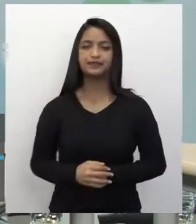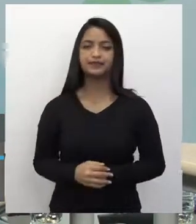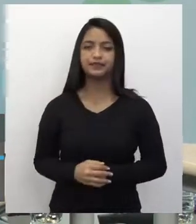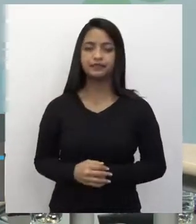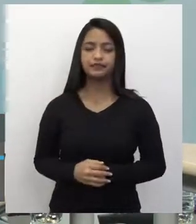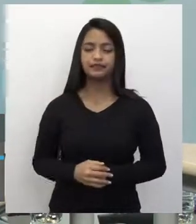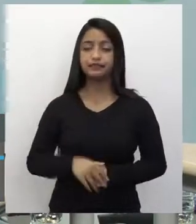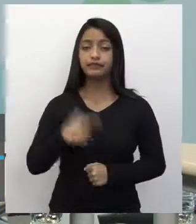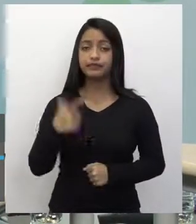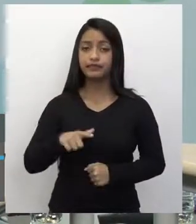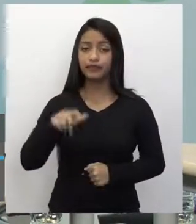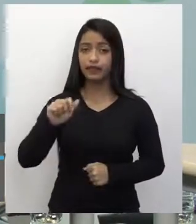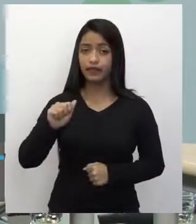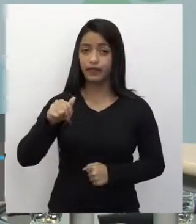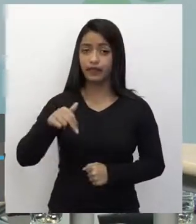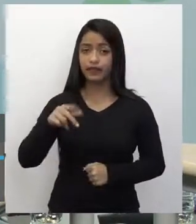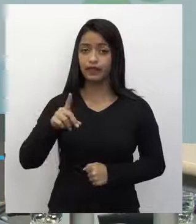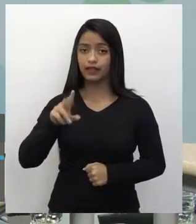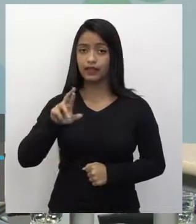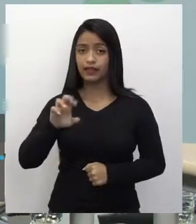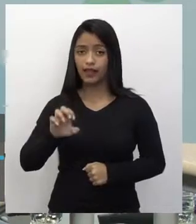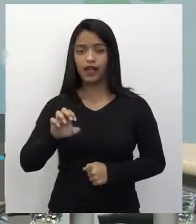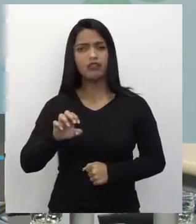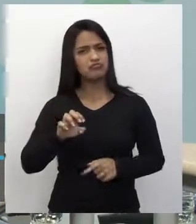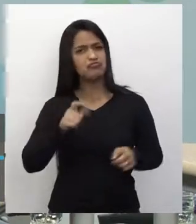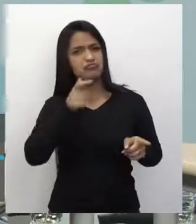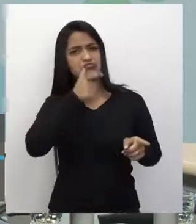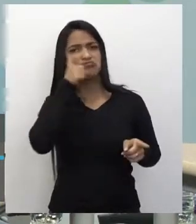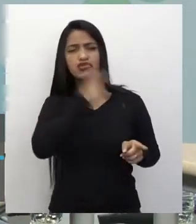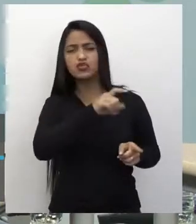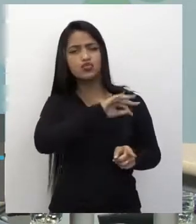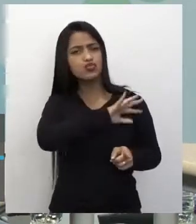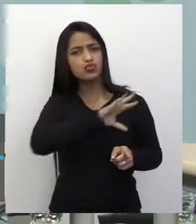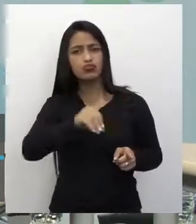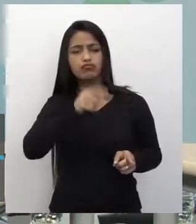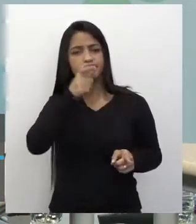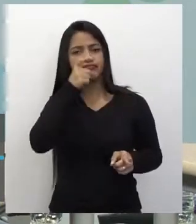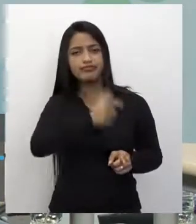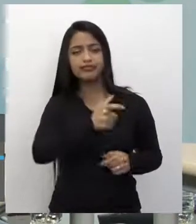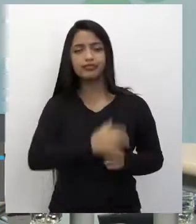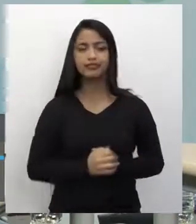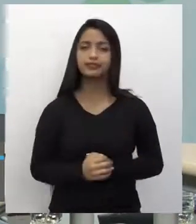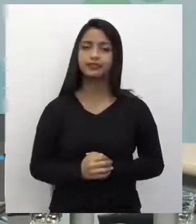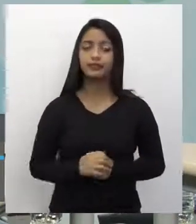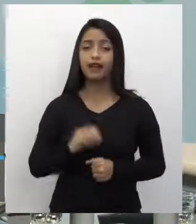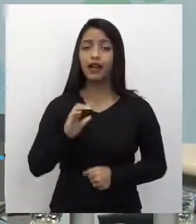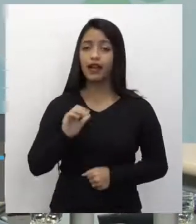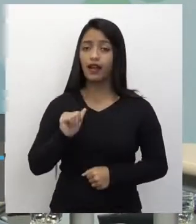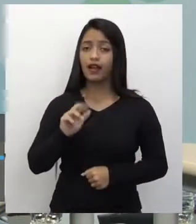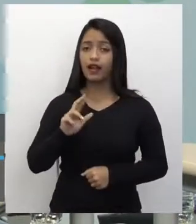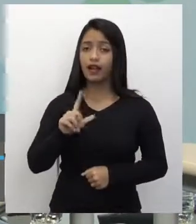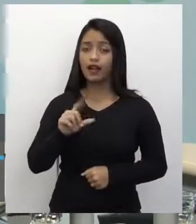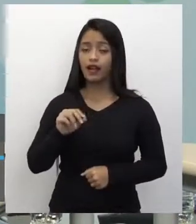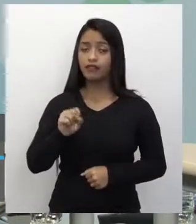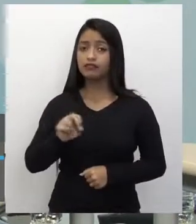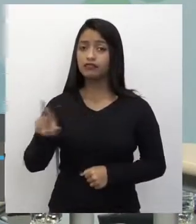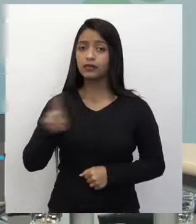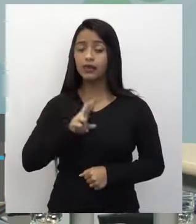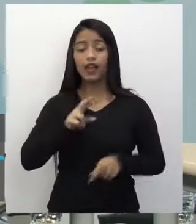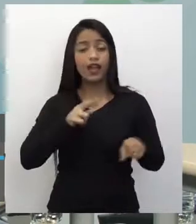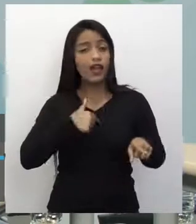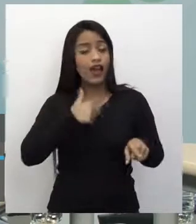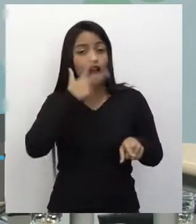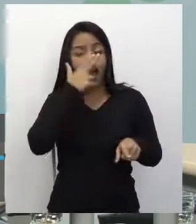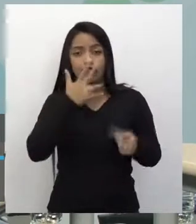Vamos lá. O André achou super interessantes todos. O Carlos Eduardo se da criatividade, que ele achou